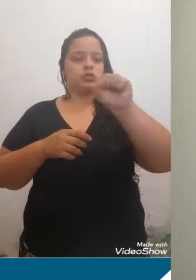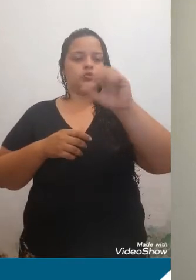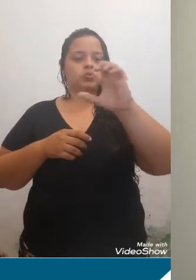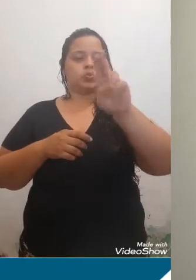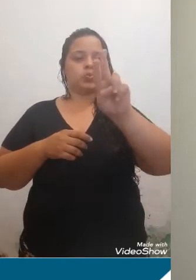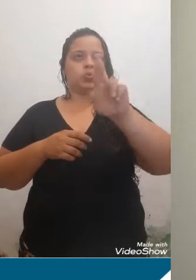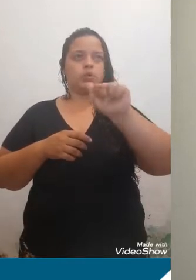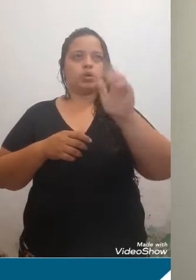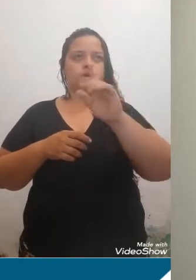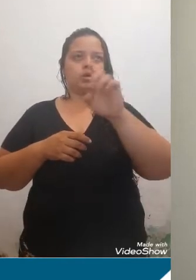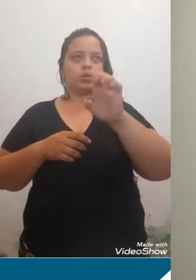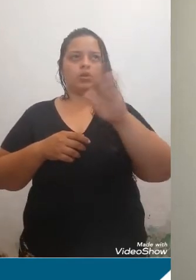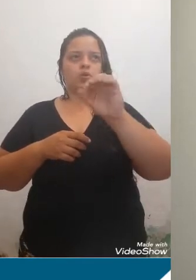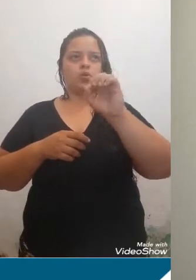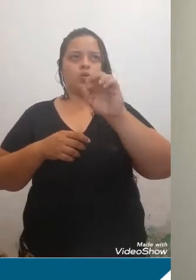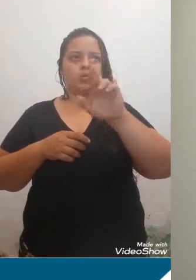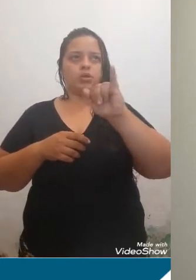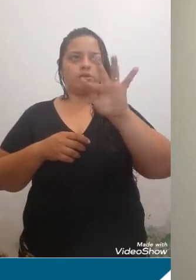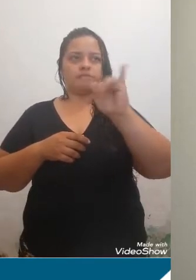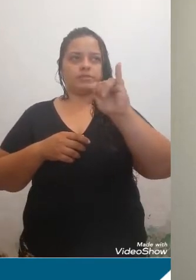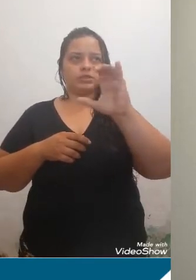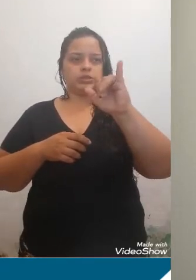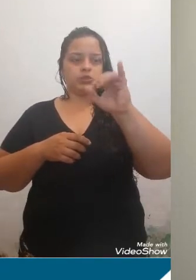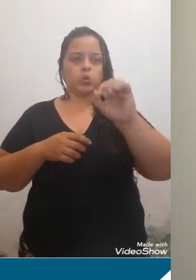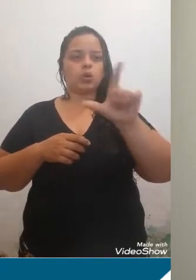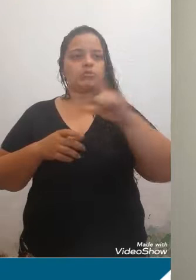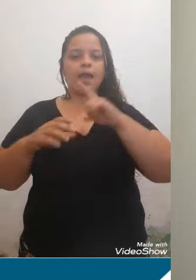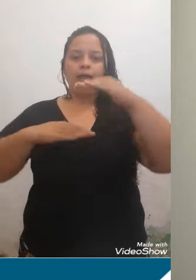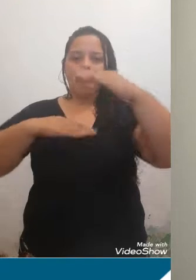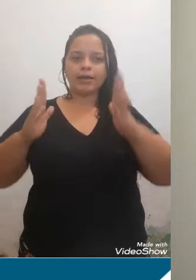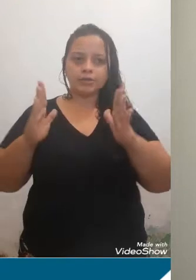orifício. É um dispositivo óptico composto de uma